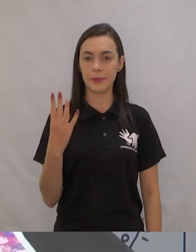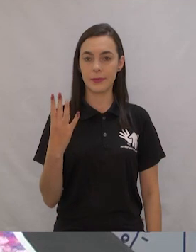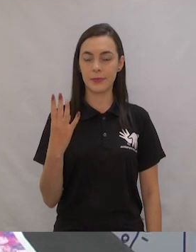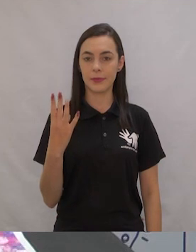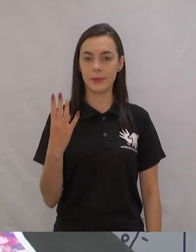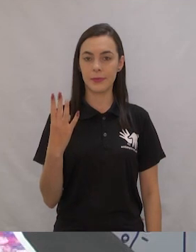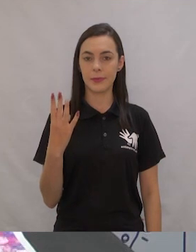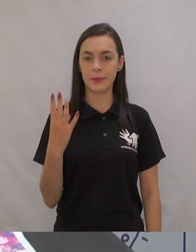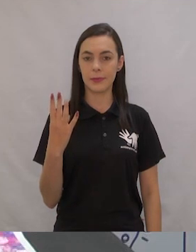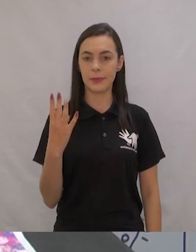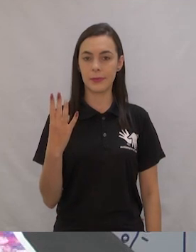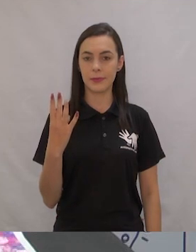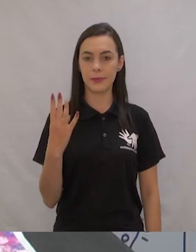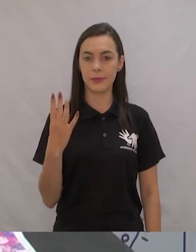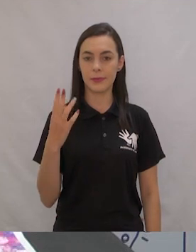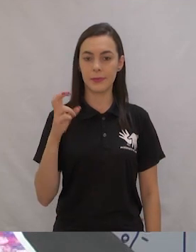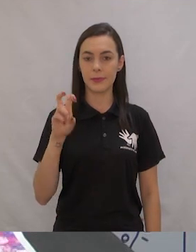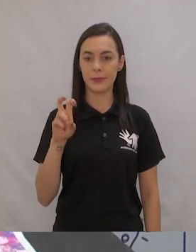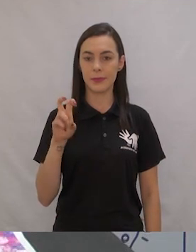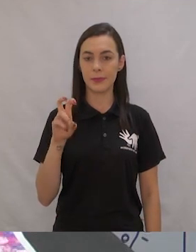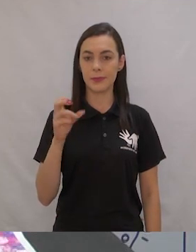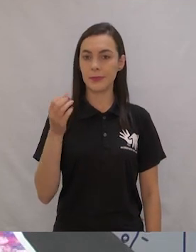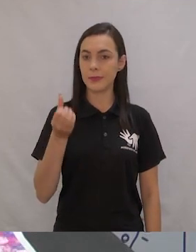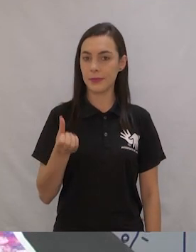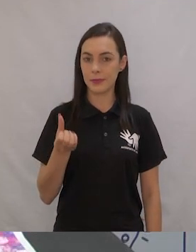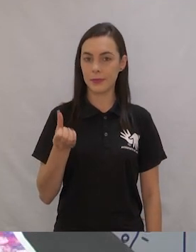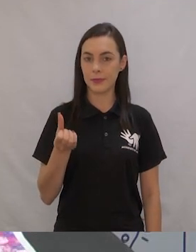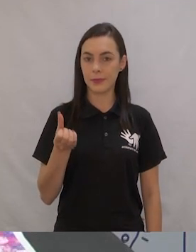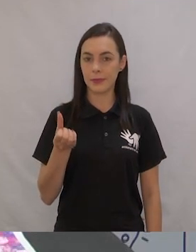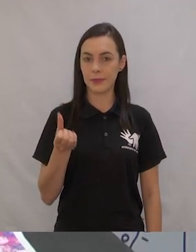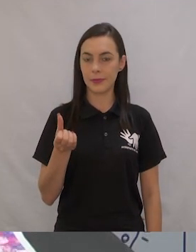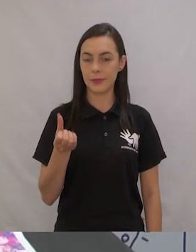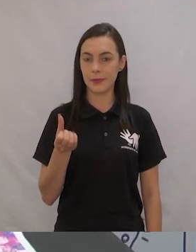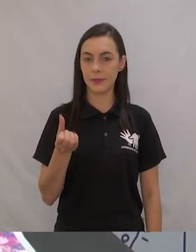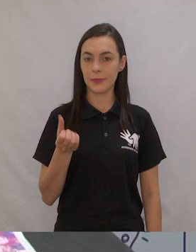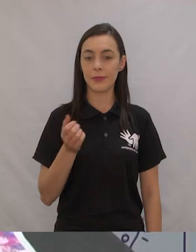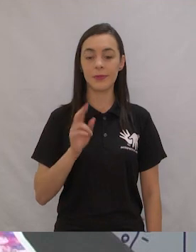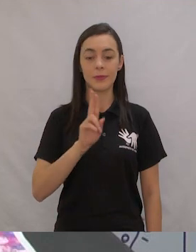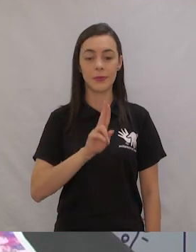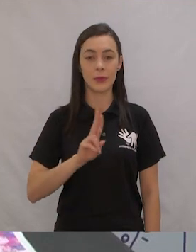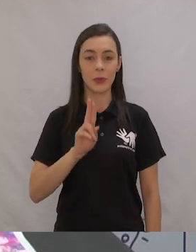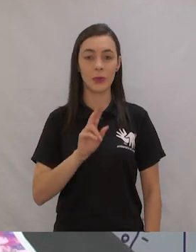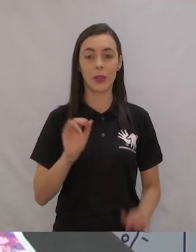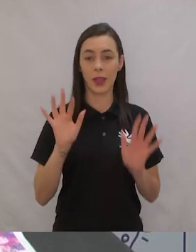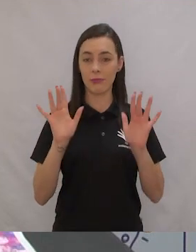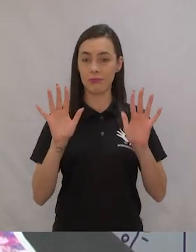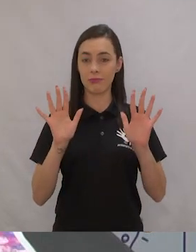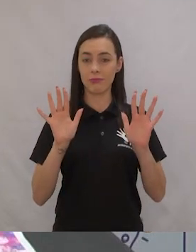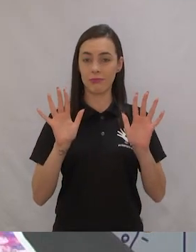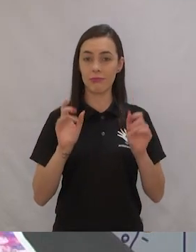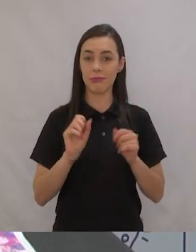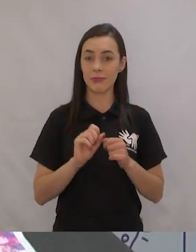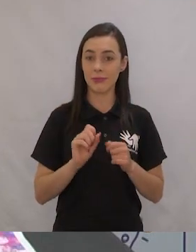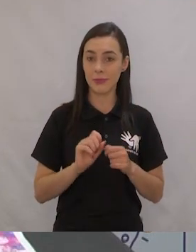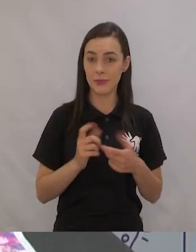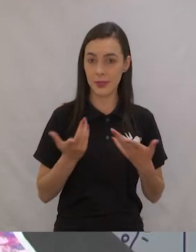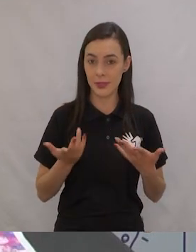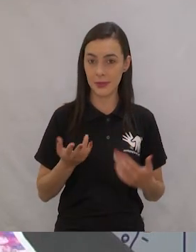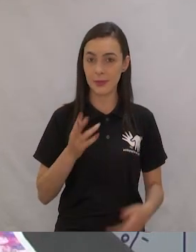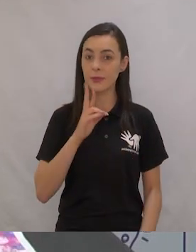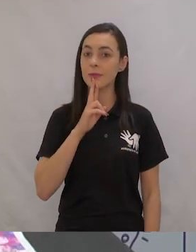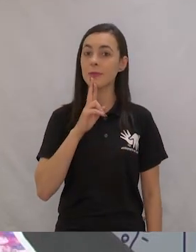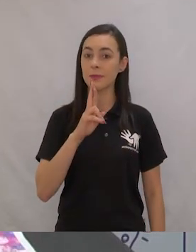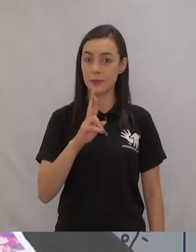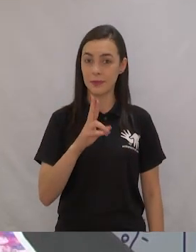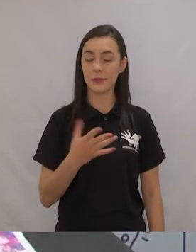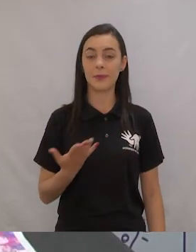3, 4. 5, 6. Já usei até minhas duas mãos. Não ficou